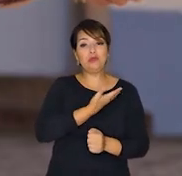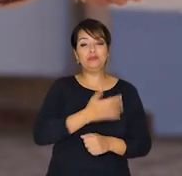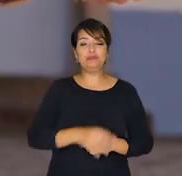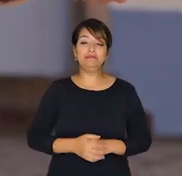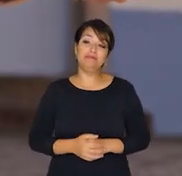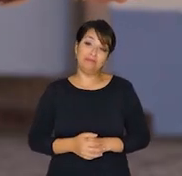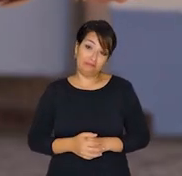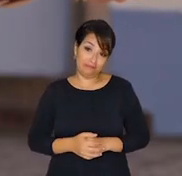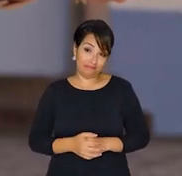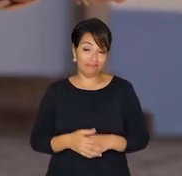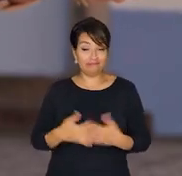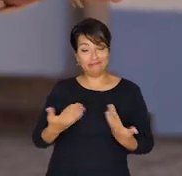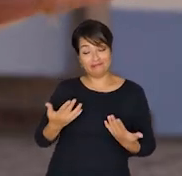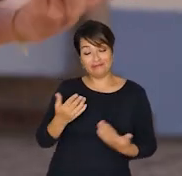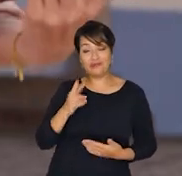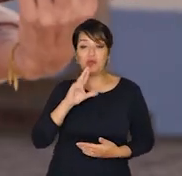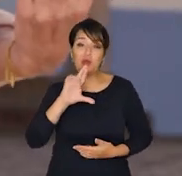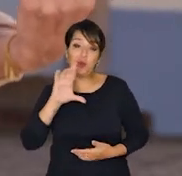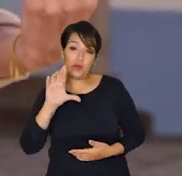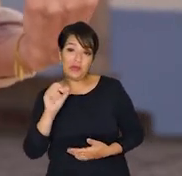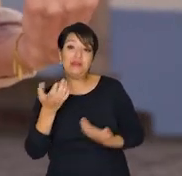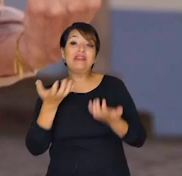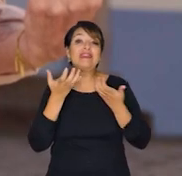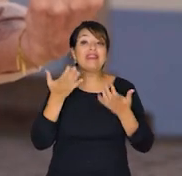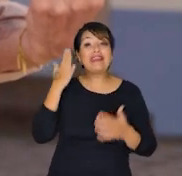Rio de Janeiro quer saber qual é.